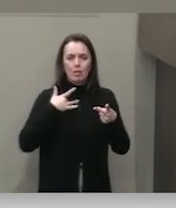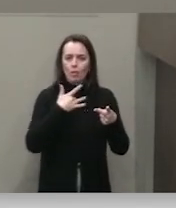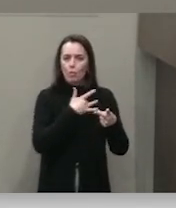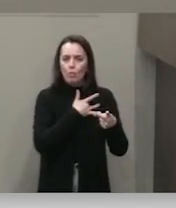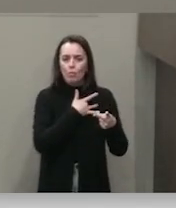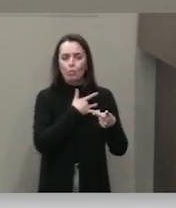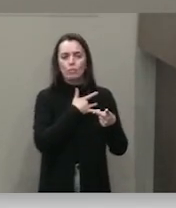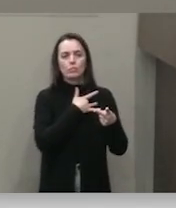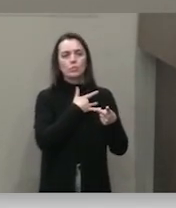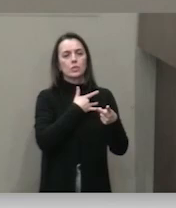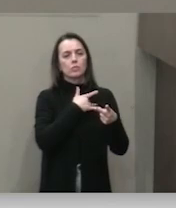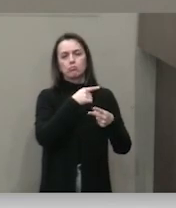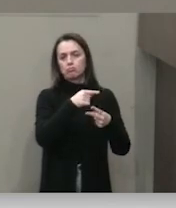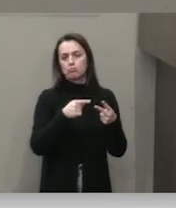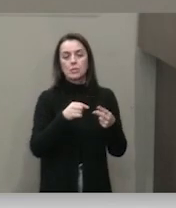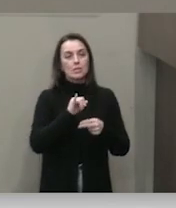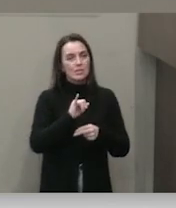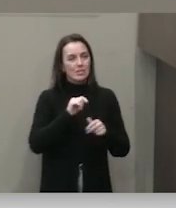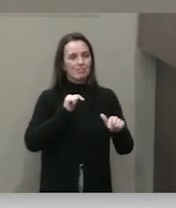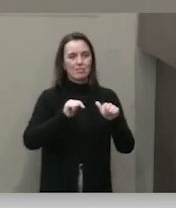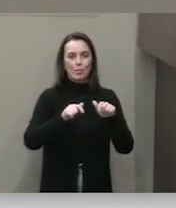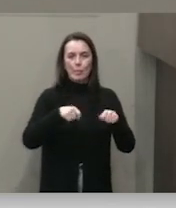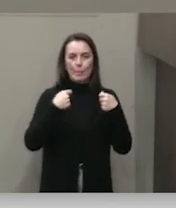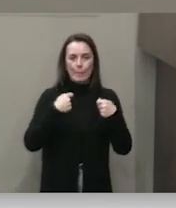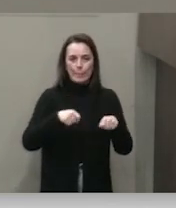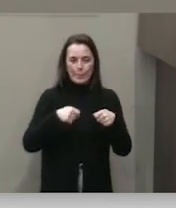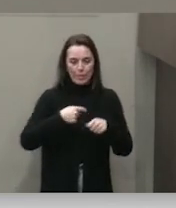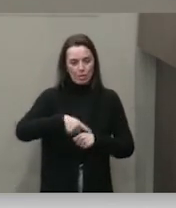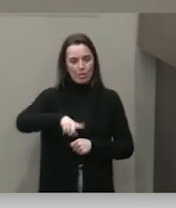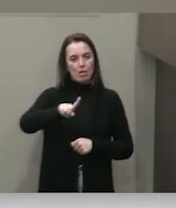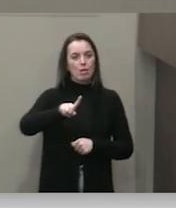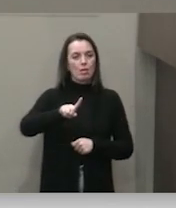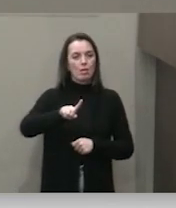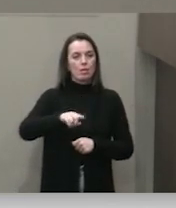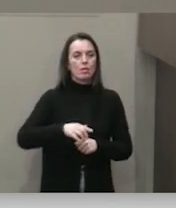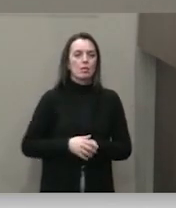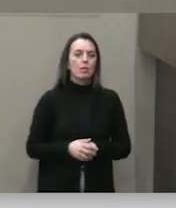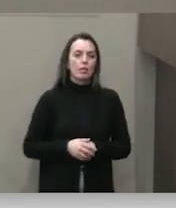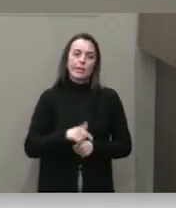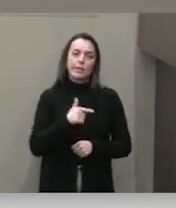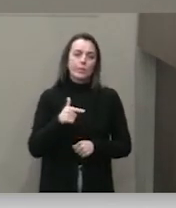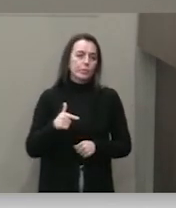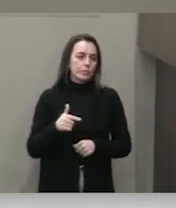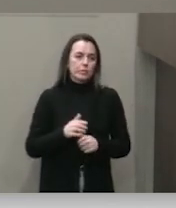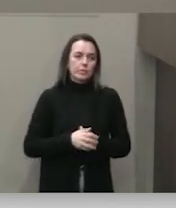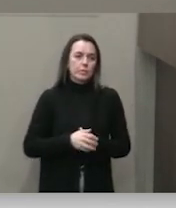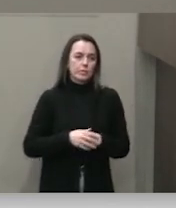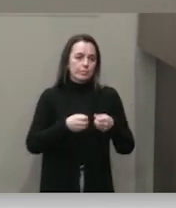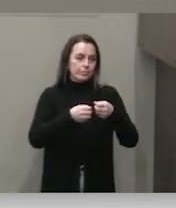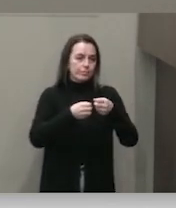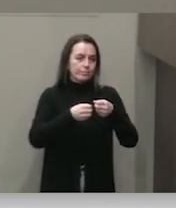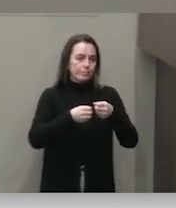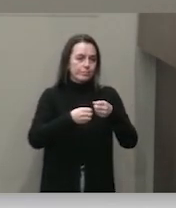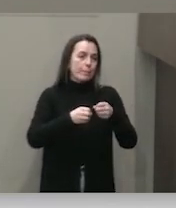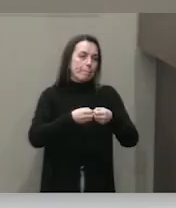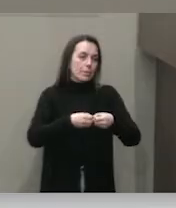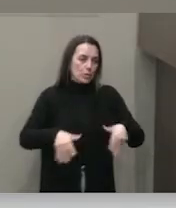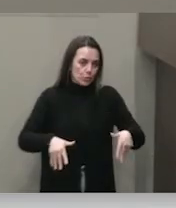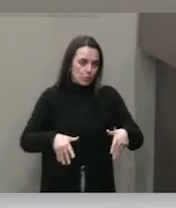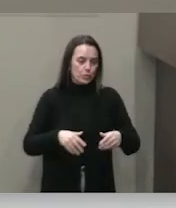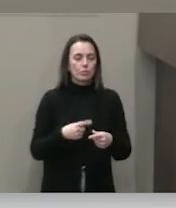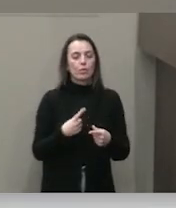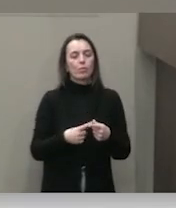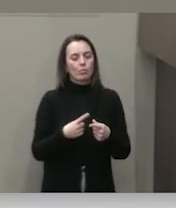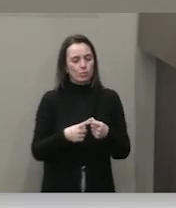se esse trabalhador precisar ir, que ele não seja, sobretudo, penalizado, porque, infelizmente, sobretudo, mães